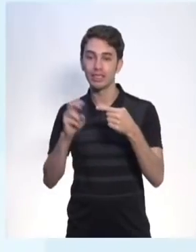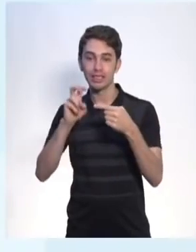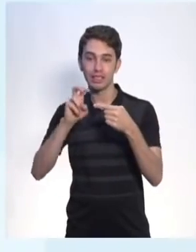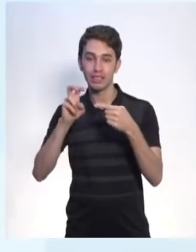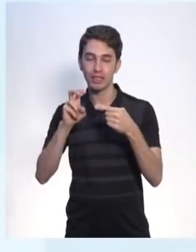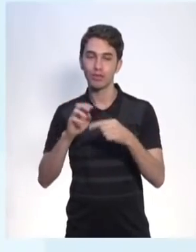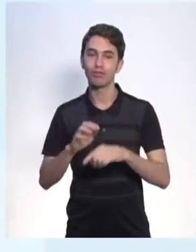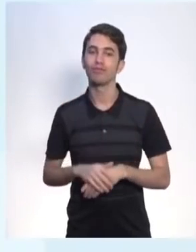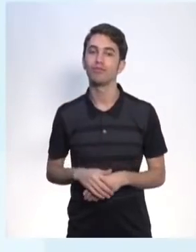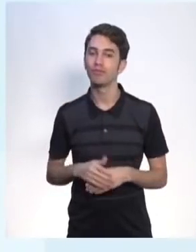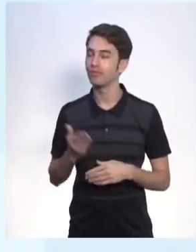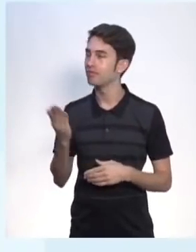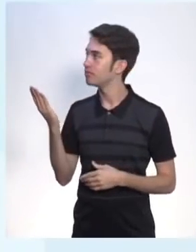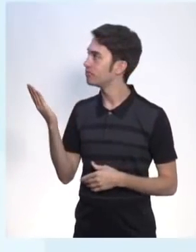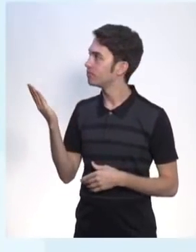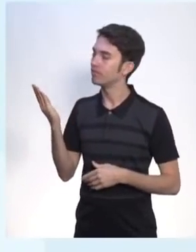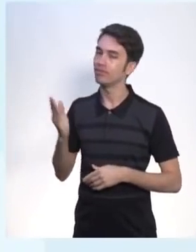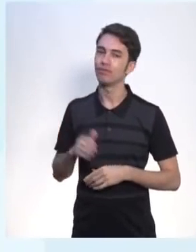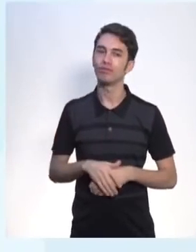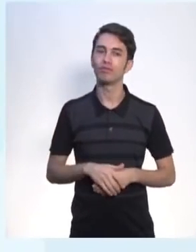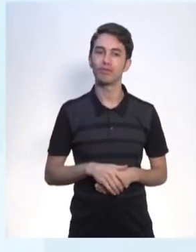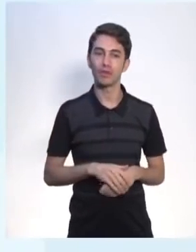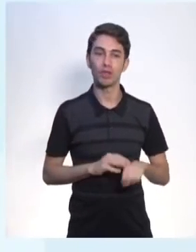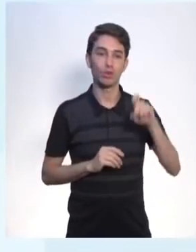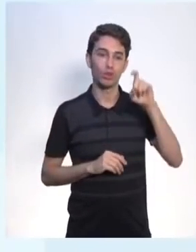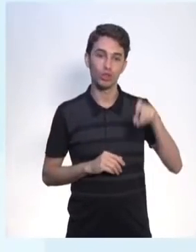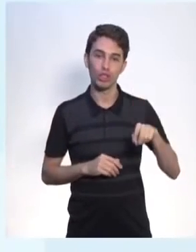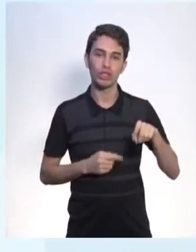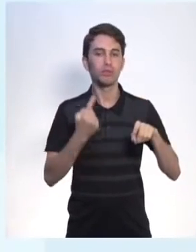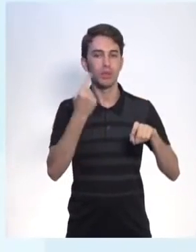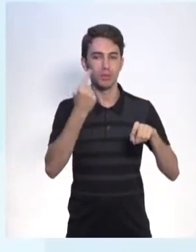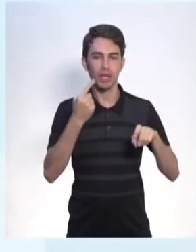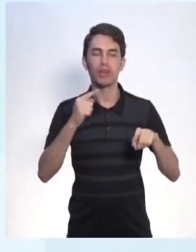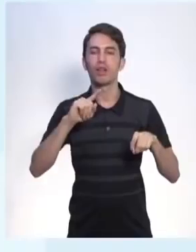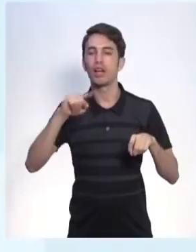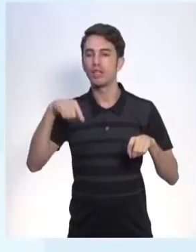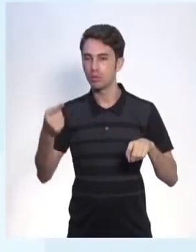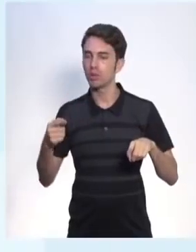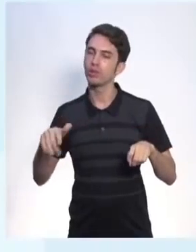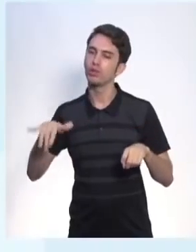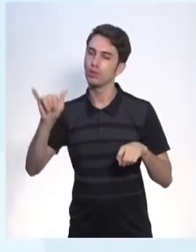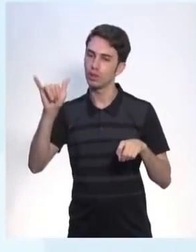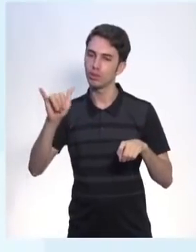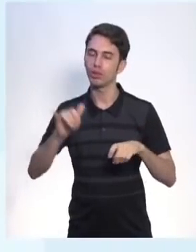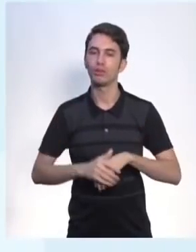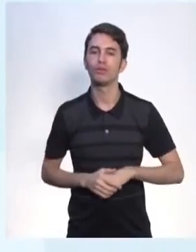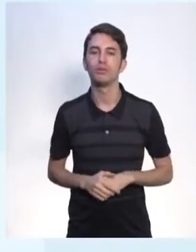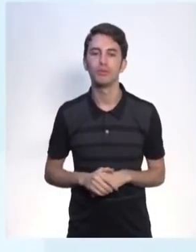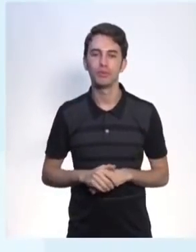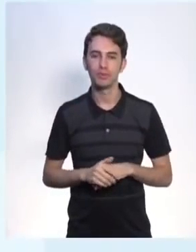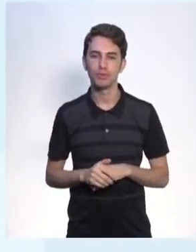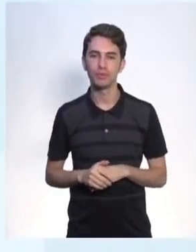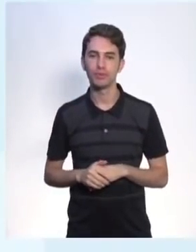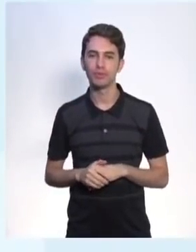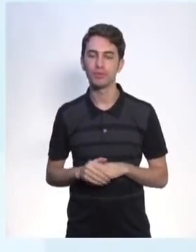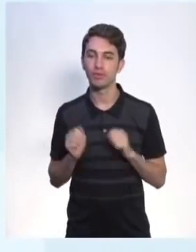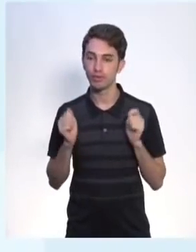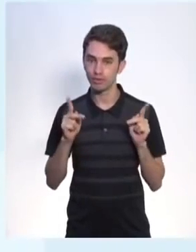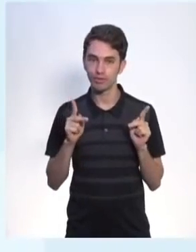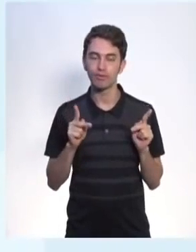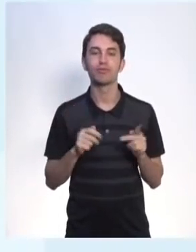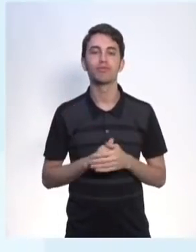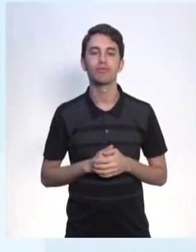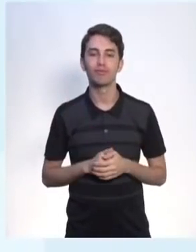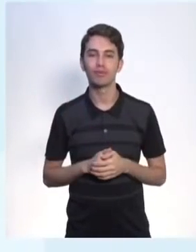x aparece aqui primeiro, não é isso? Então, tenho sempre o x aqui aparecendo antes. Ok?